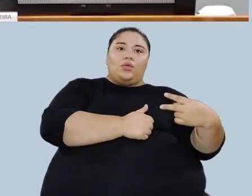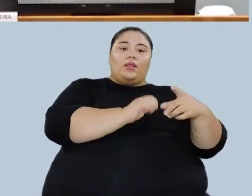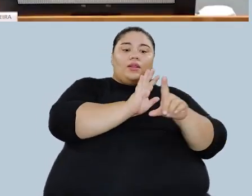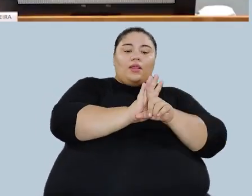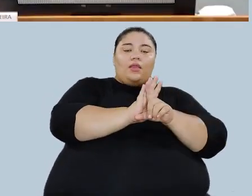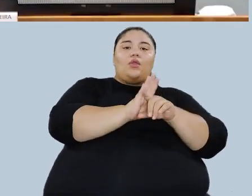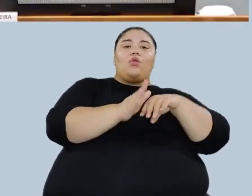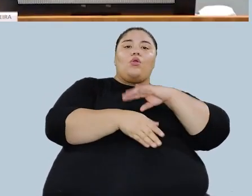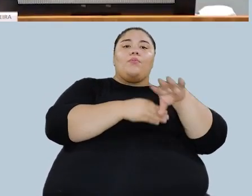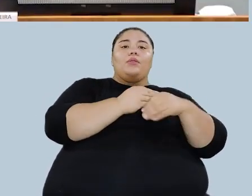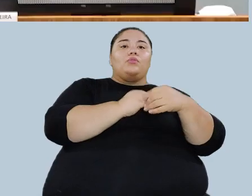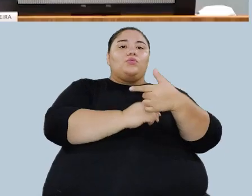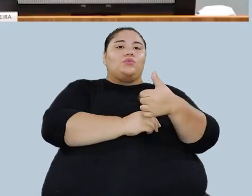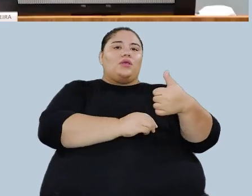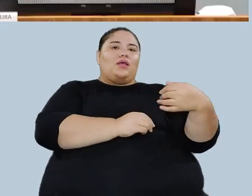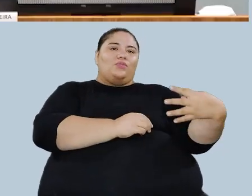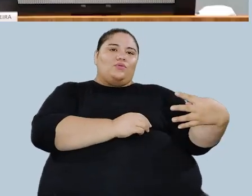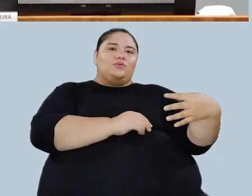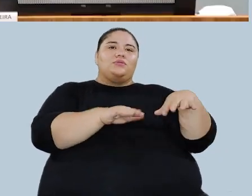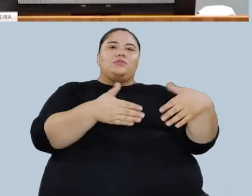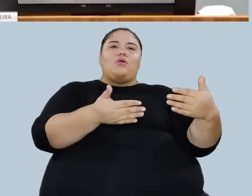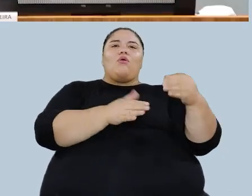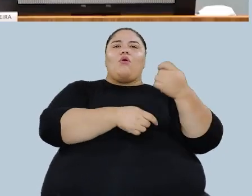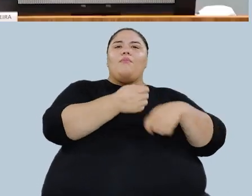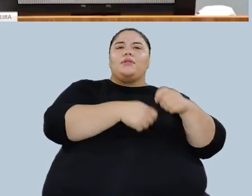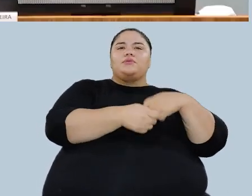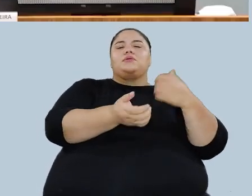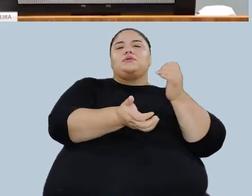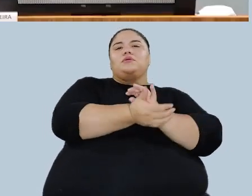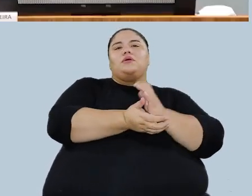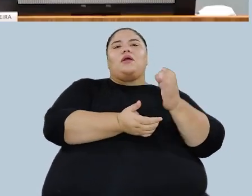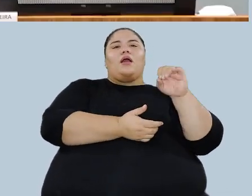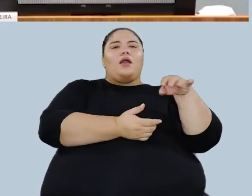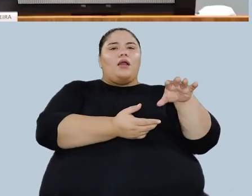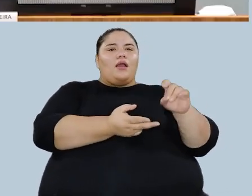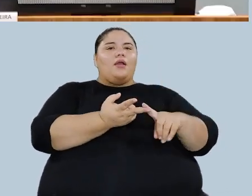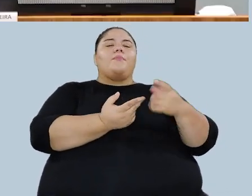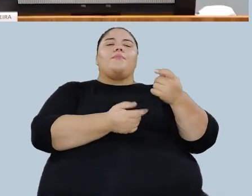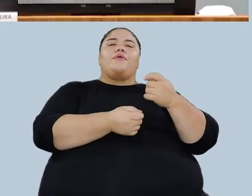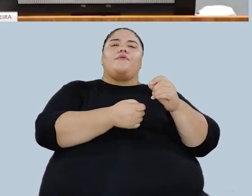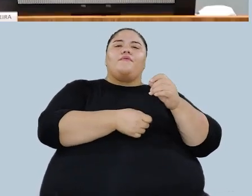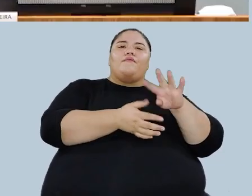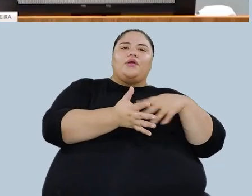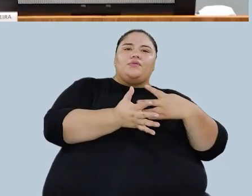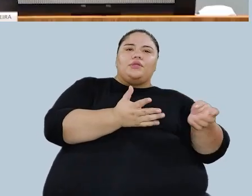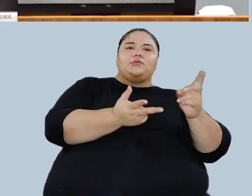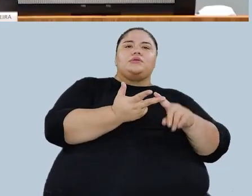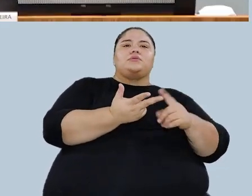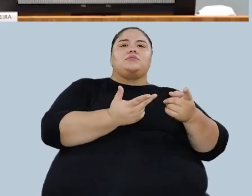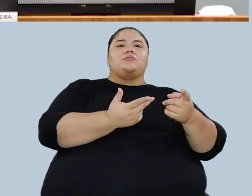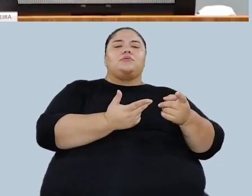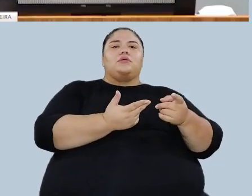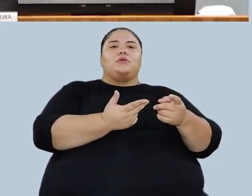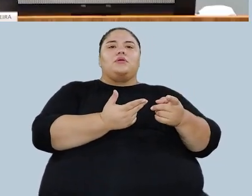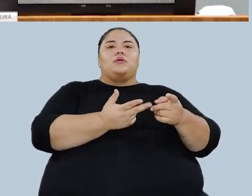da Lei Complementar 214. Então, são operações de crédito, câmbio, securitização, fatorização, né,